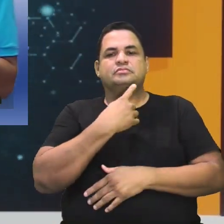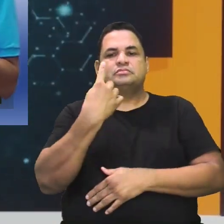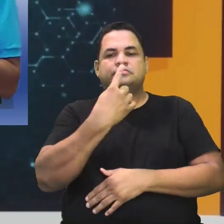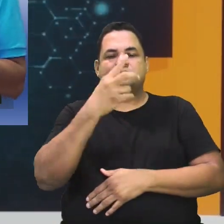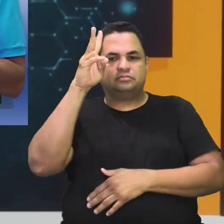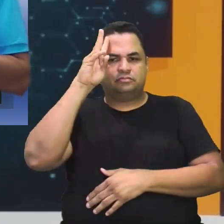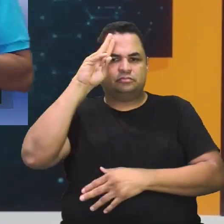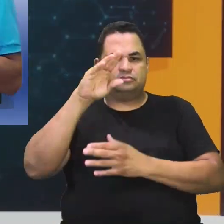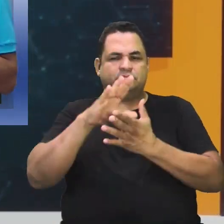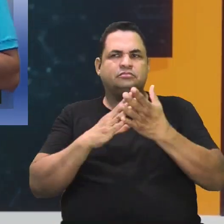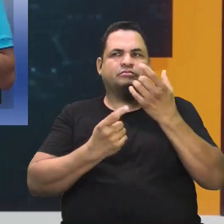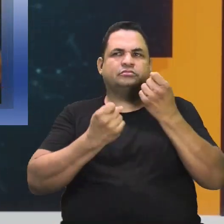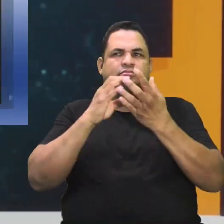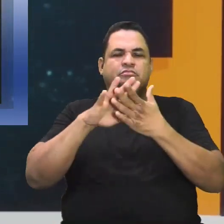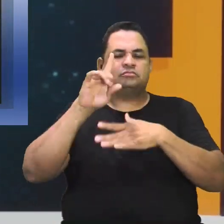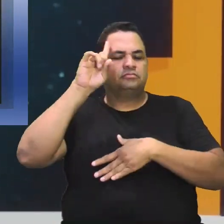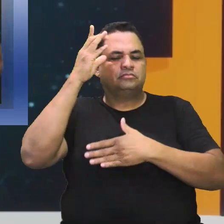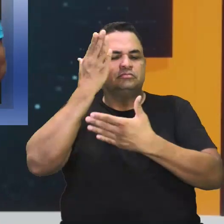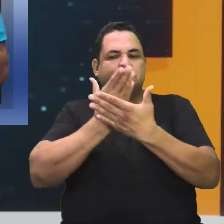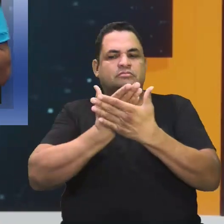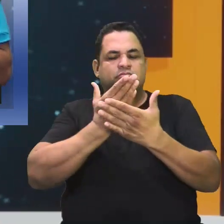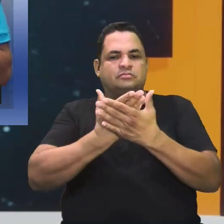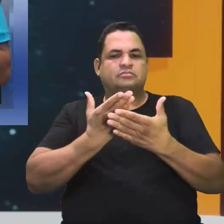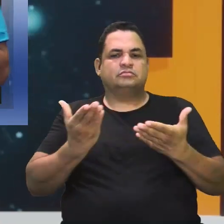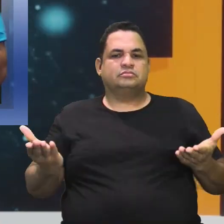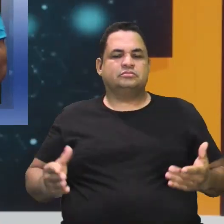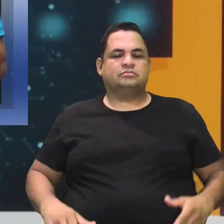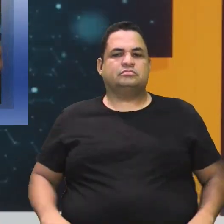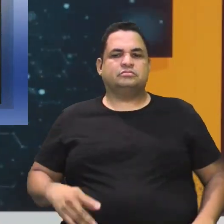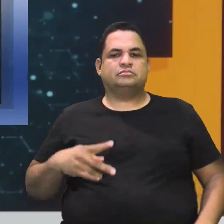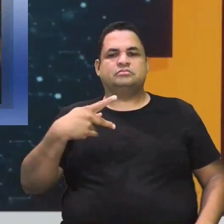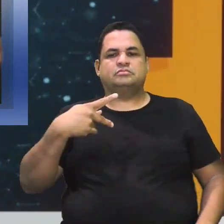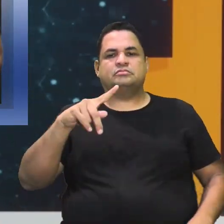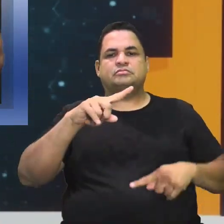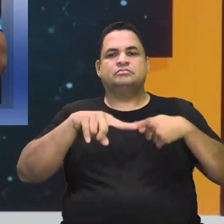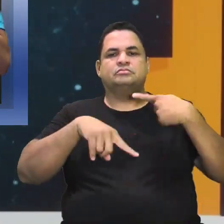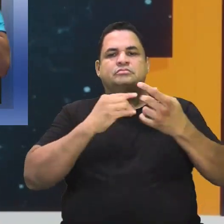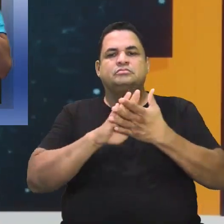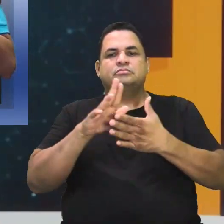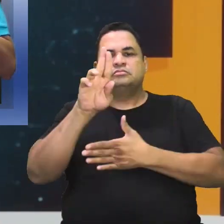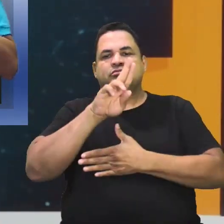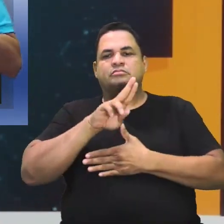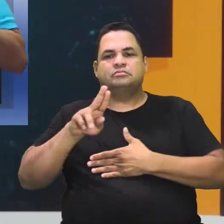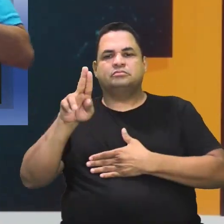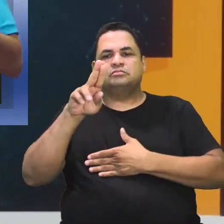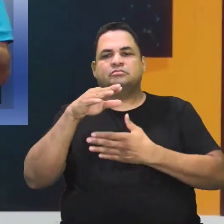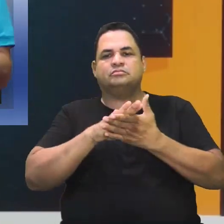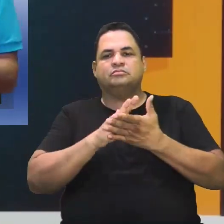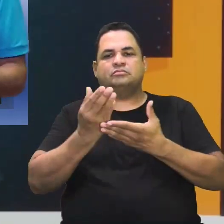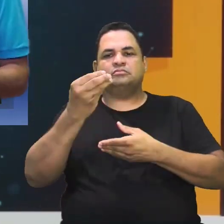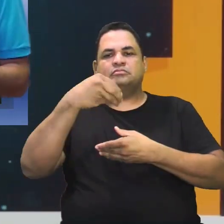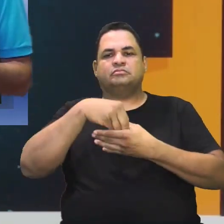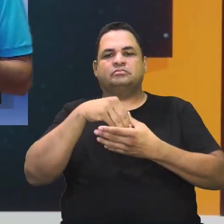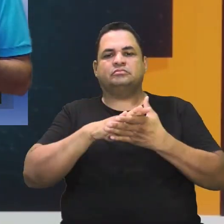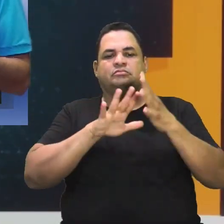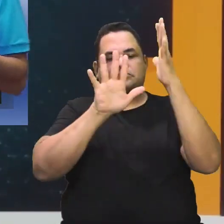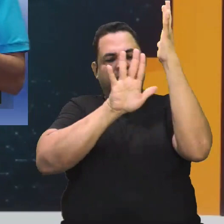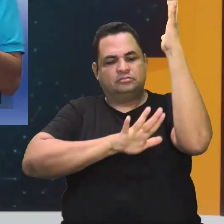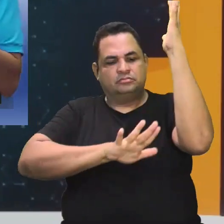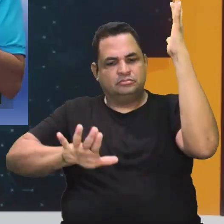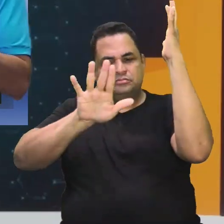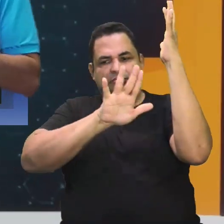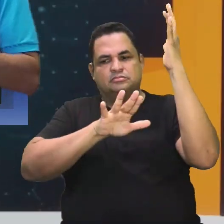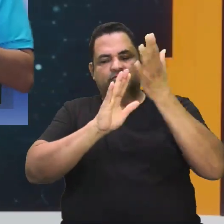relembrar algumas ideias já estudadas para depois aplicarmos essa ideia no plano